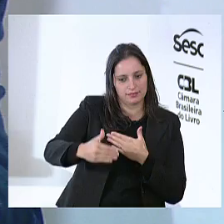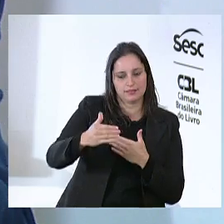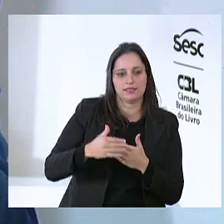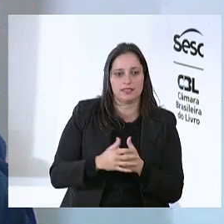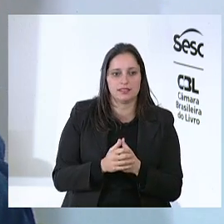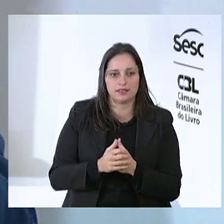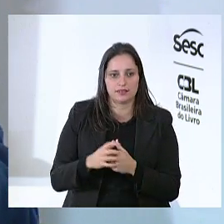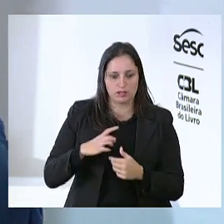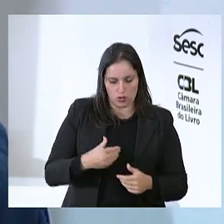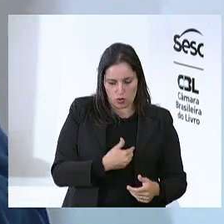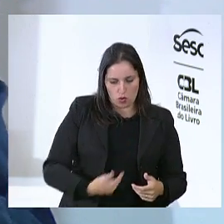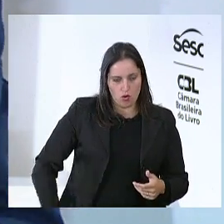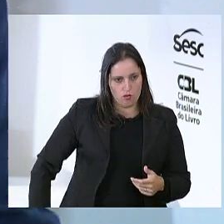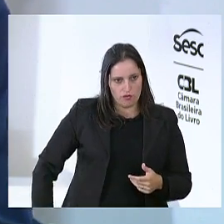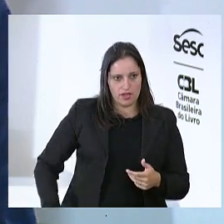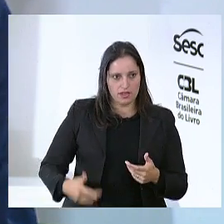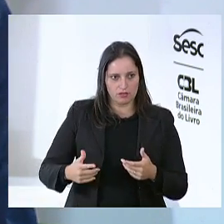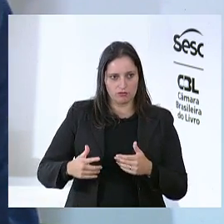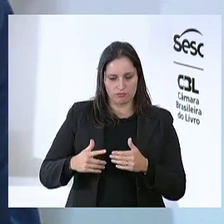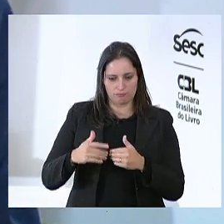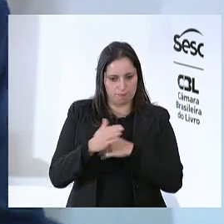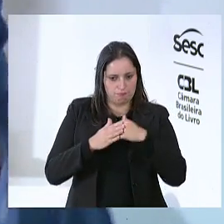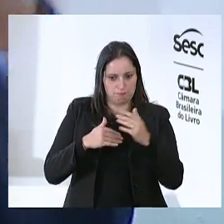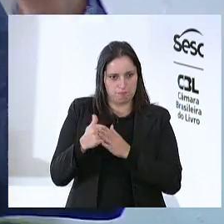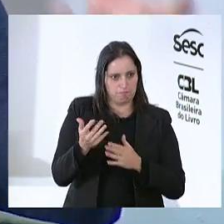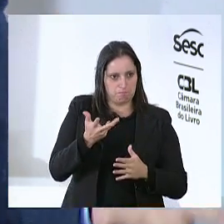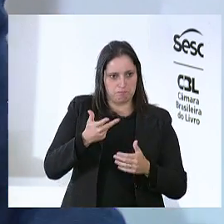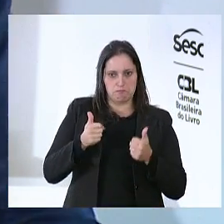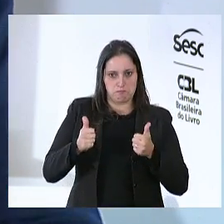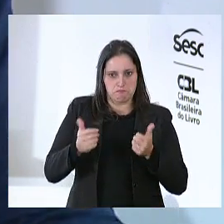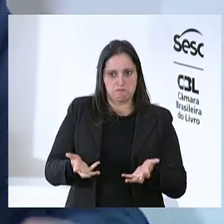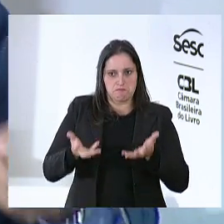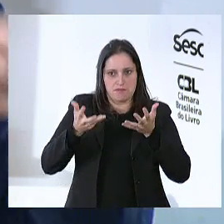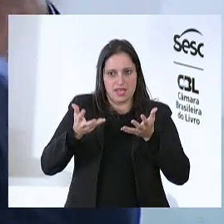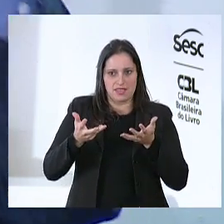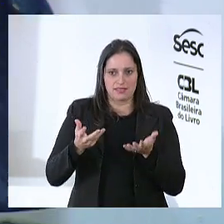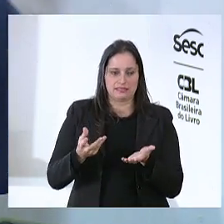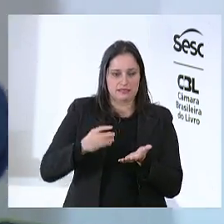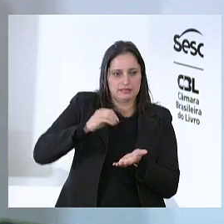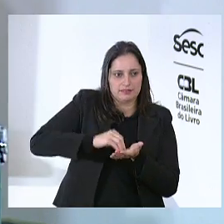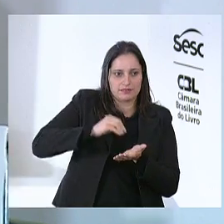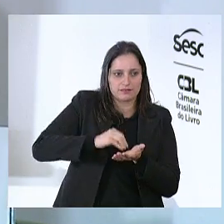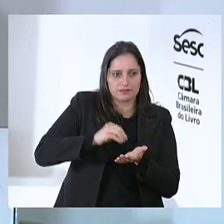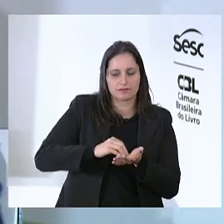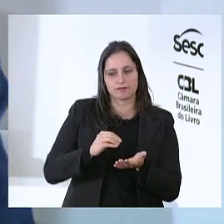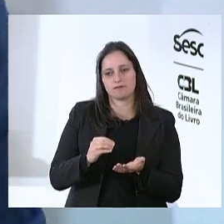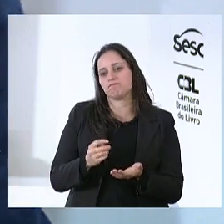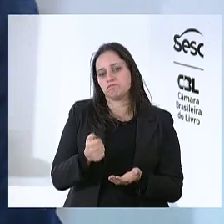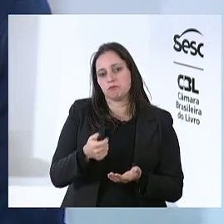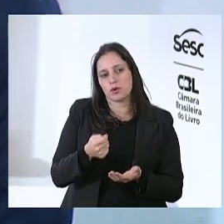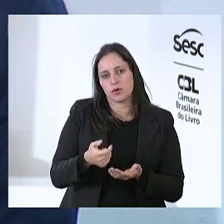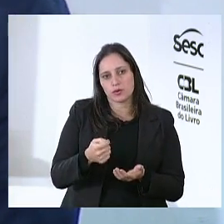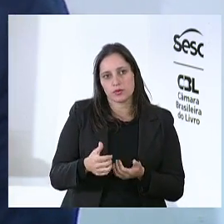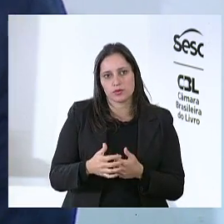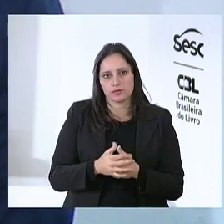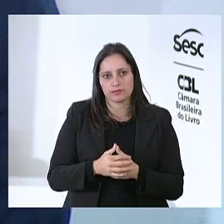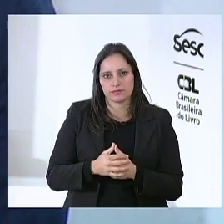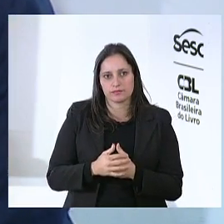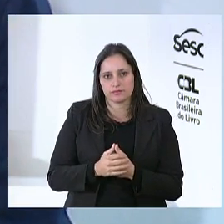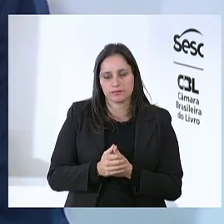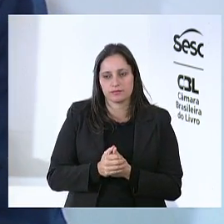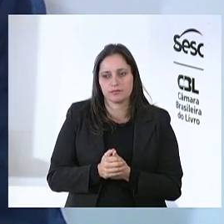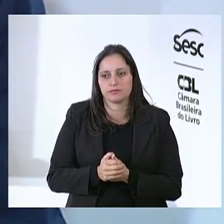capacidade de governo que é planetária. Estamos destruindo o planeta em termos ambientais, estamos aumentando a desigualdade,